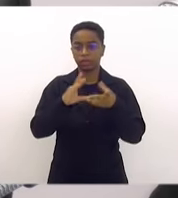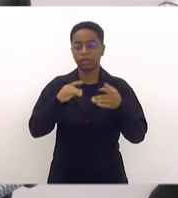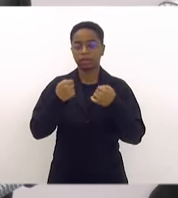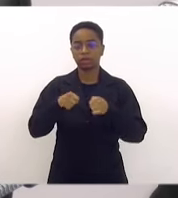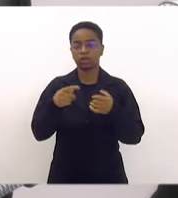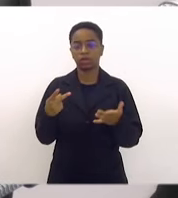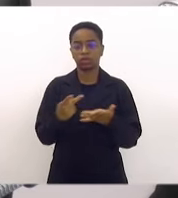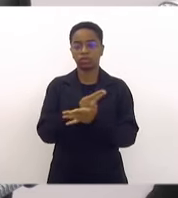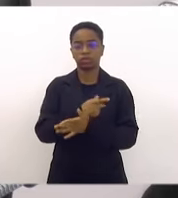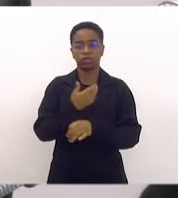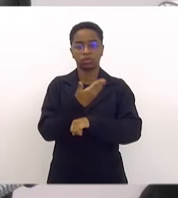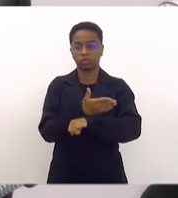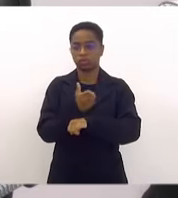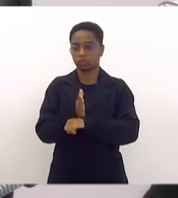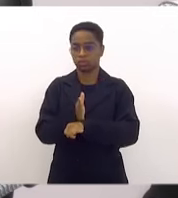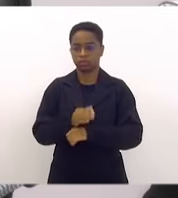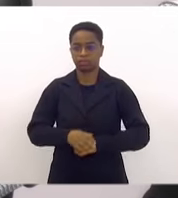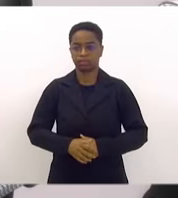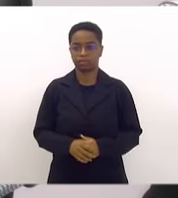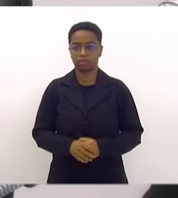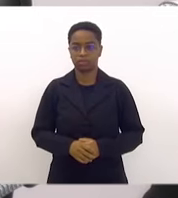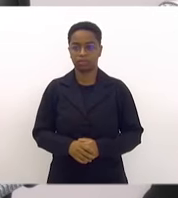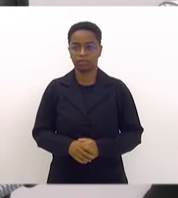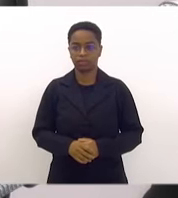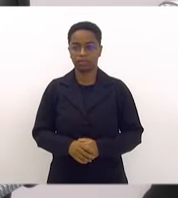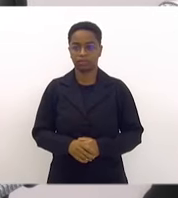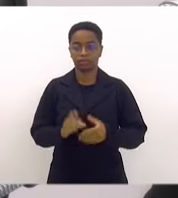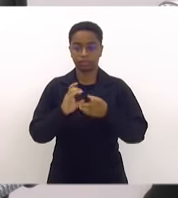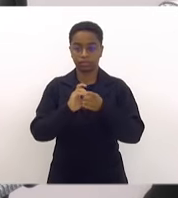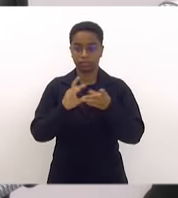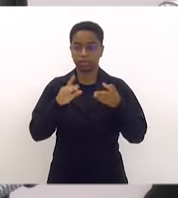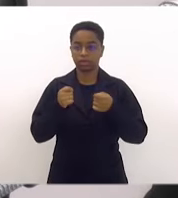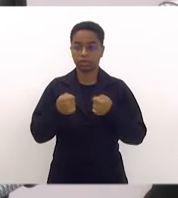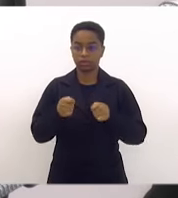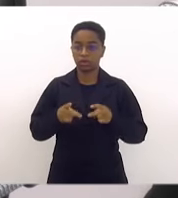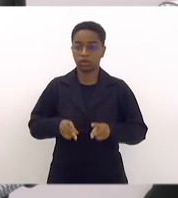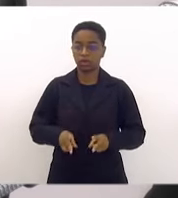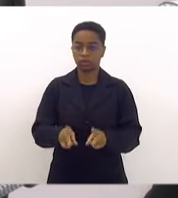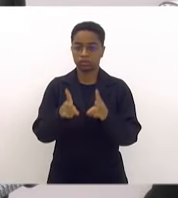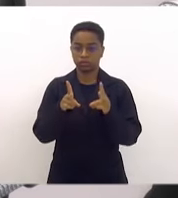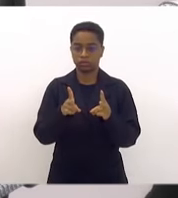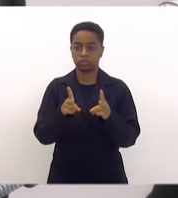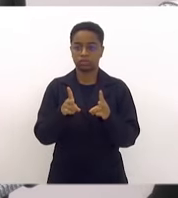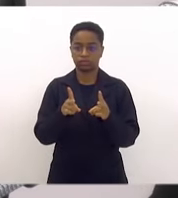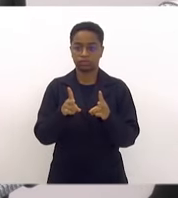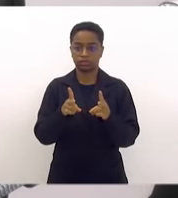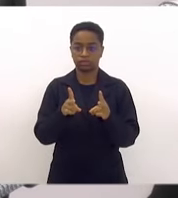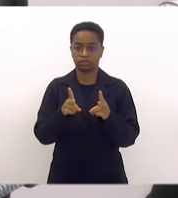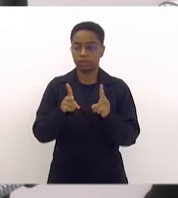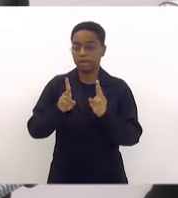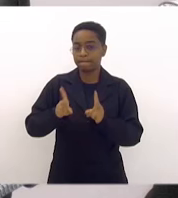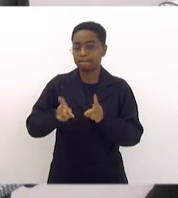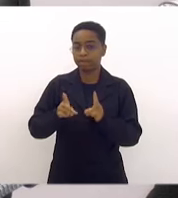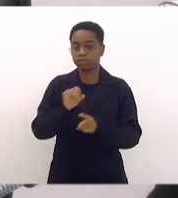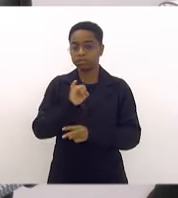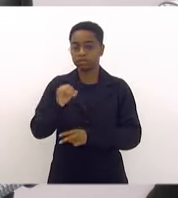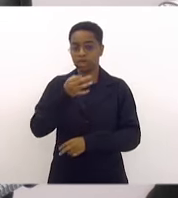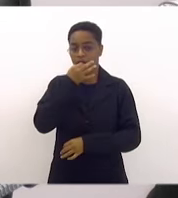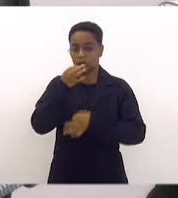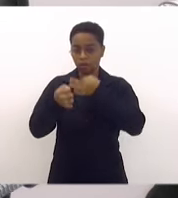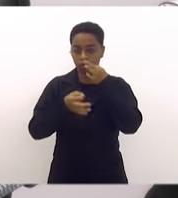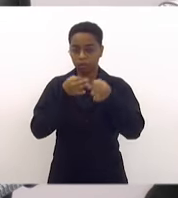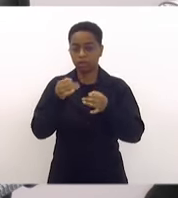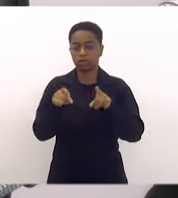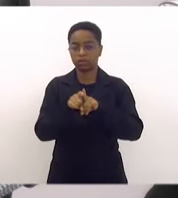os momentos democracia que deve permanecer mesmo quando os argumentos e